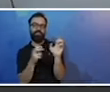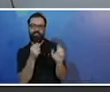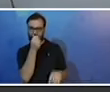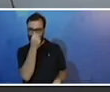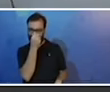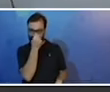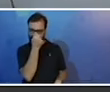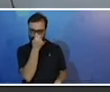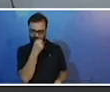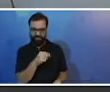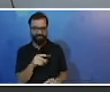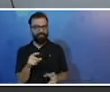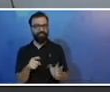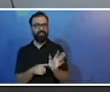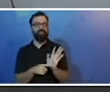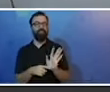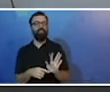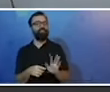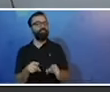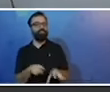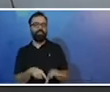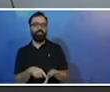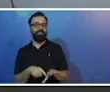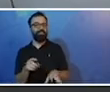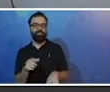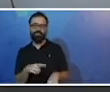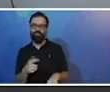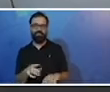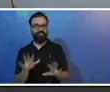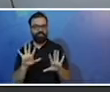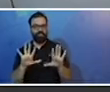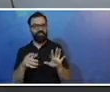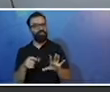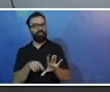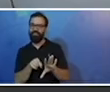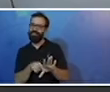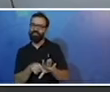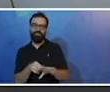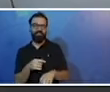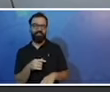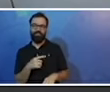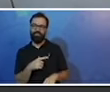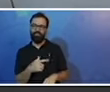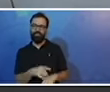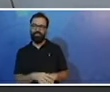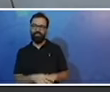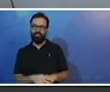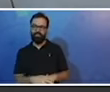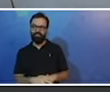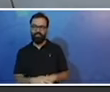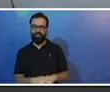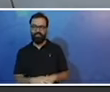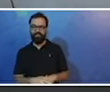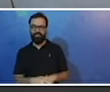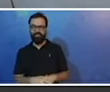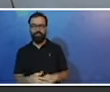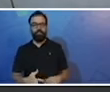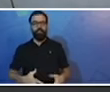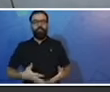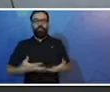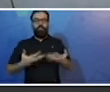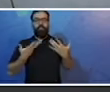limão porque elas não t pé porque elas não TM mão muito legal né pessoal vamos dar aquela